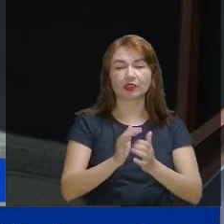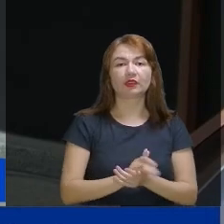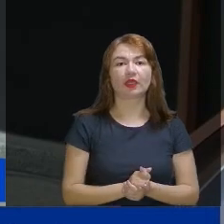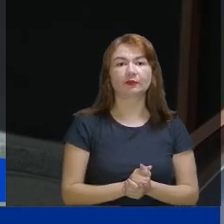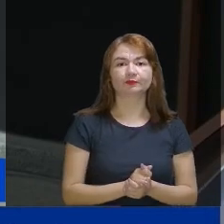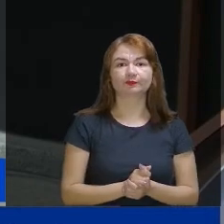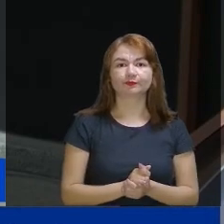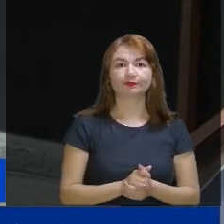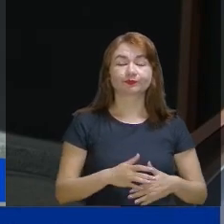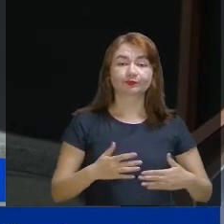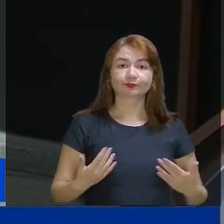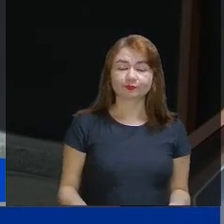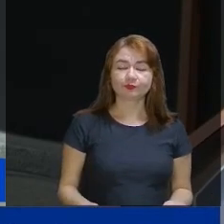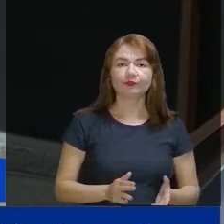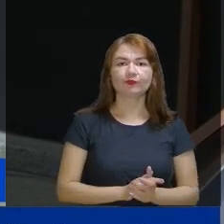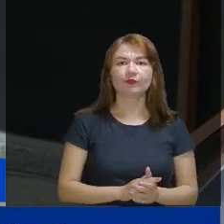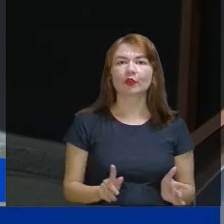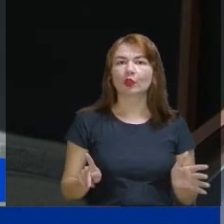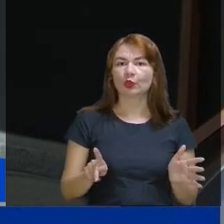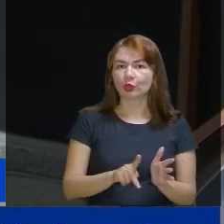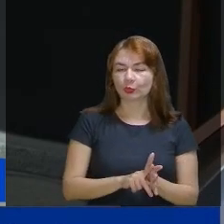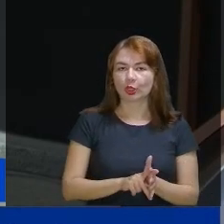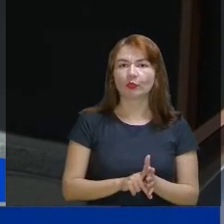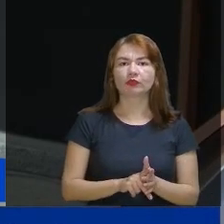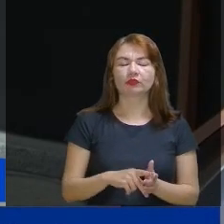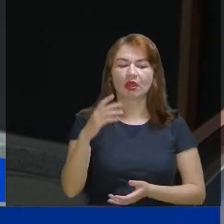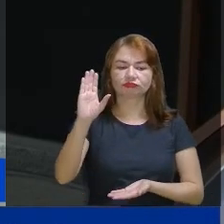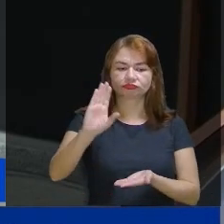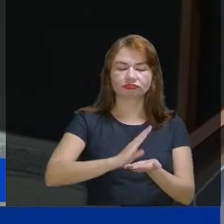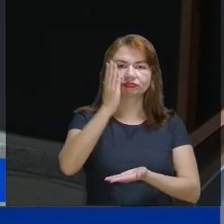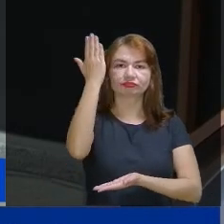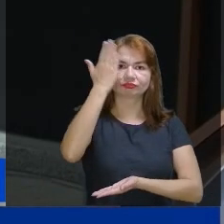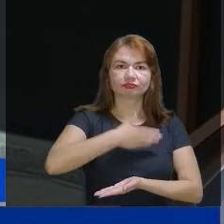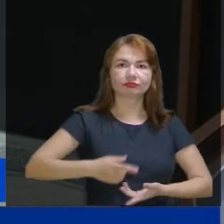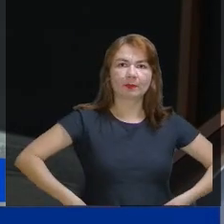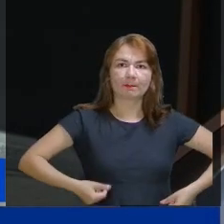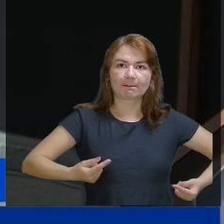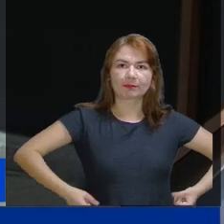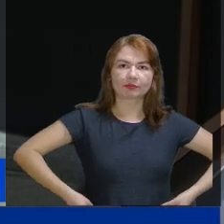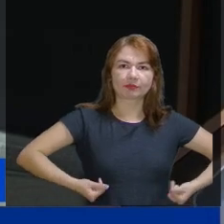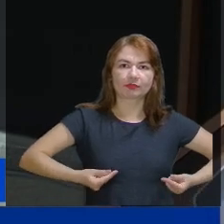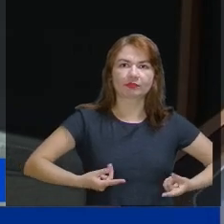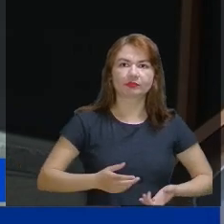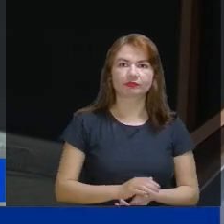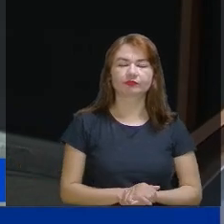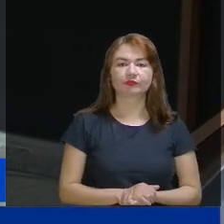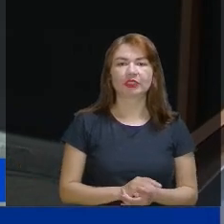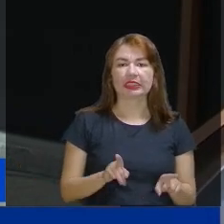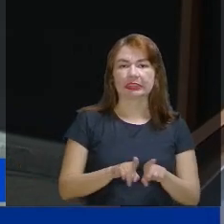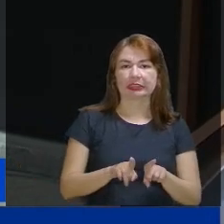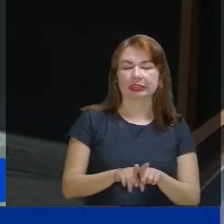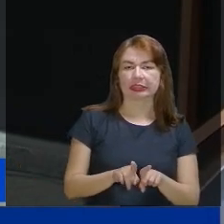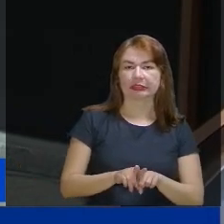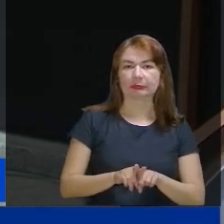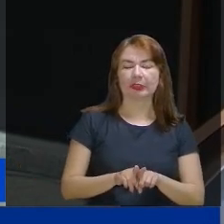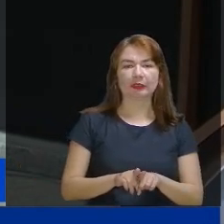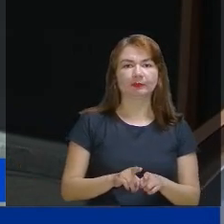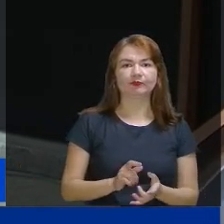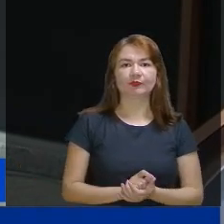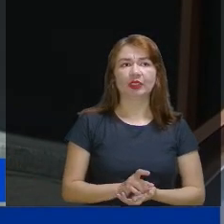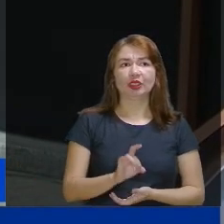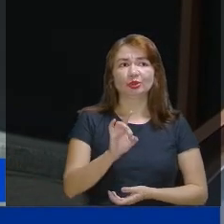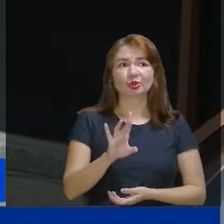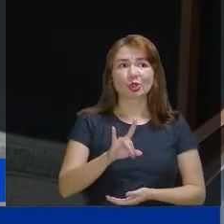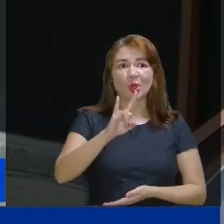eleitorais, acerca da possibilidade de comprovação de gastos por outros meios que não somente notas